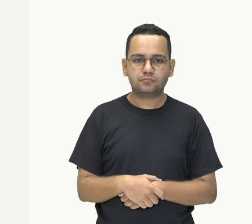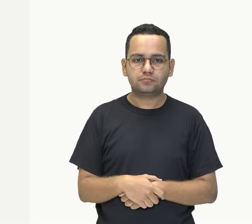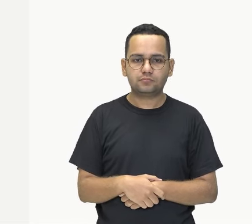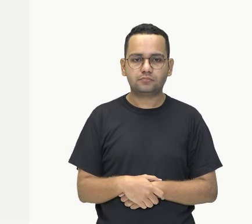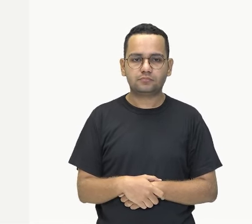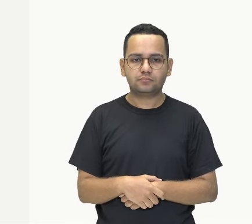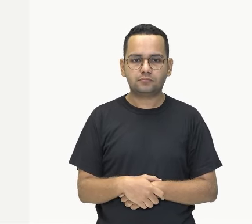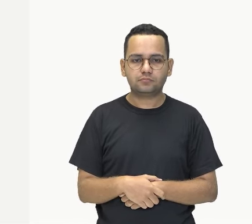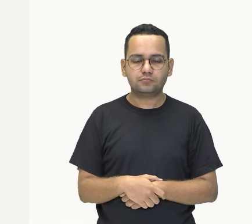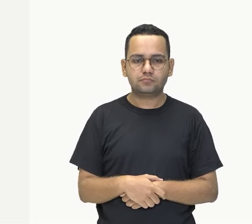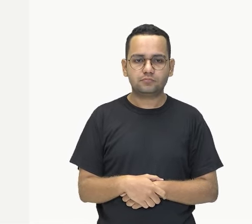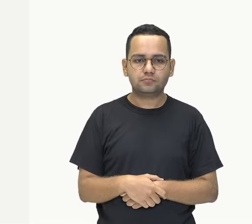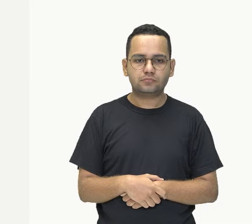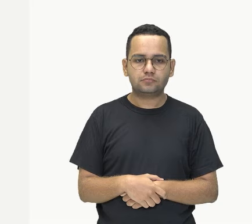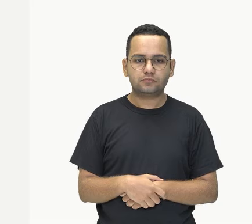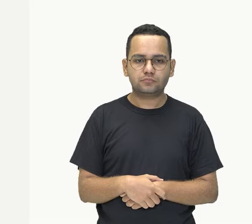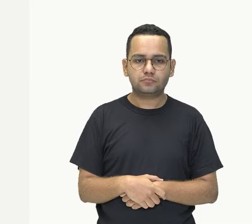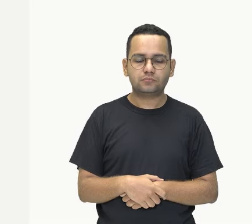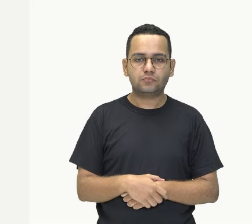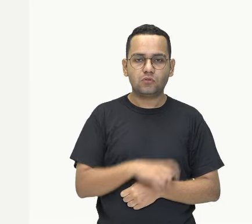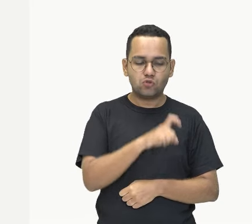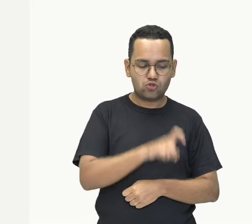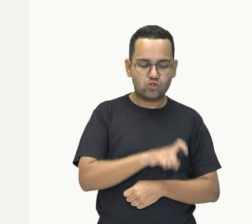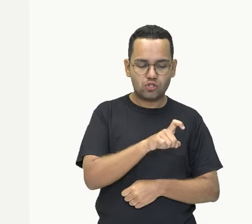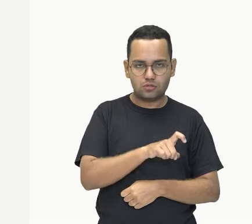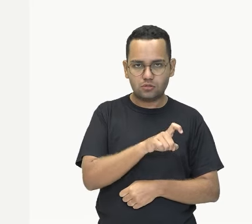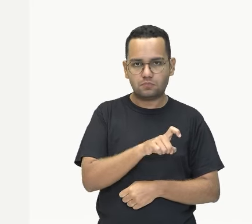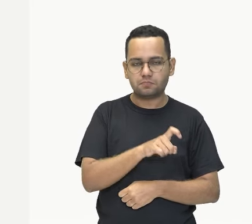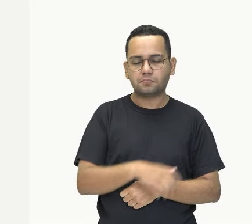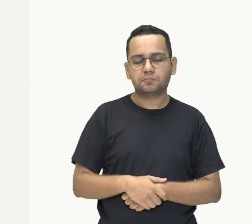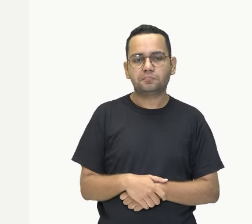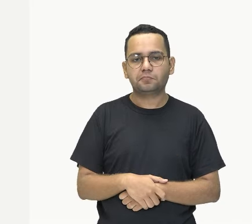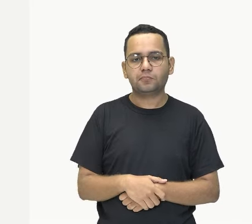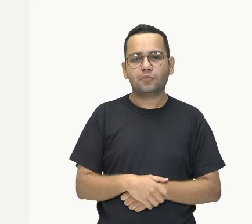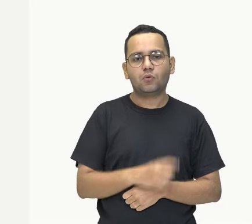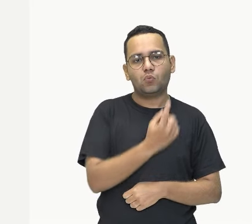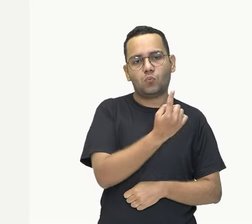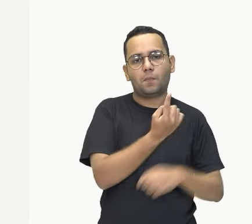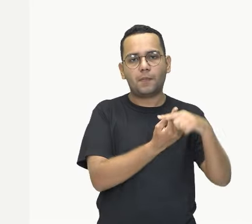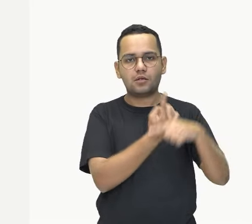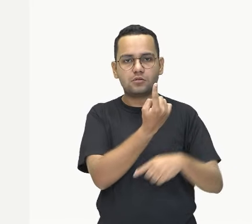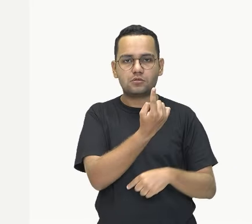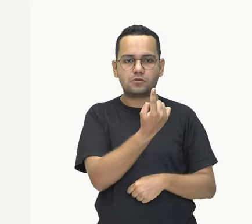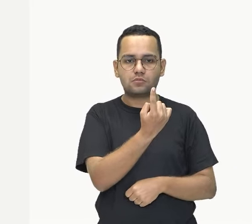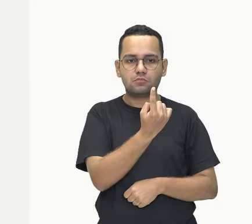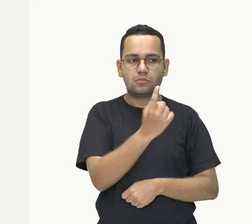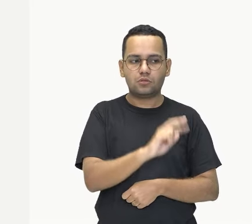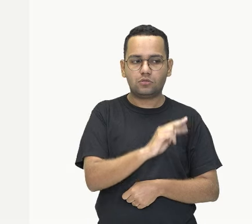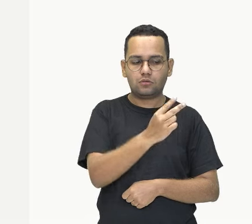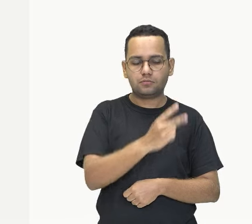Então, 8x, e aí eu vou somar os expoentes. 1 mais 1, 2.